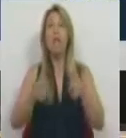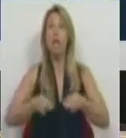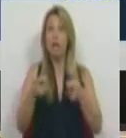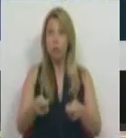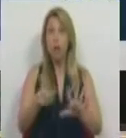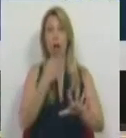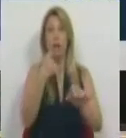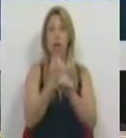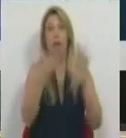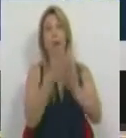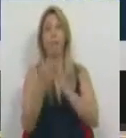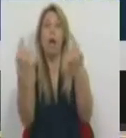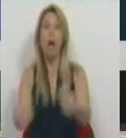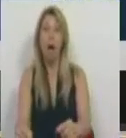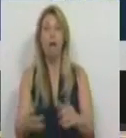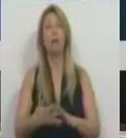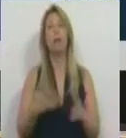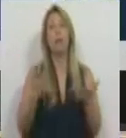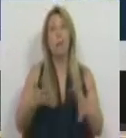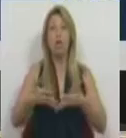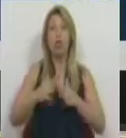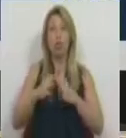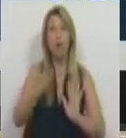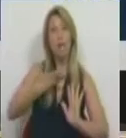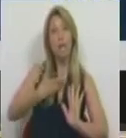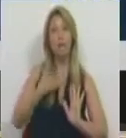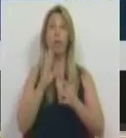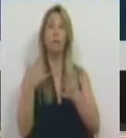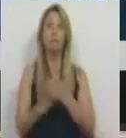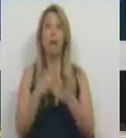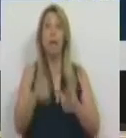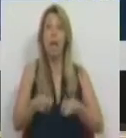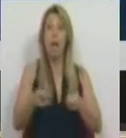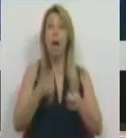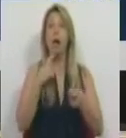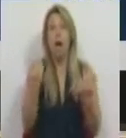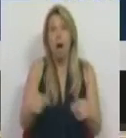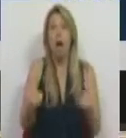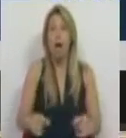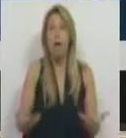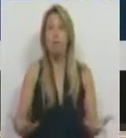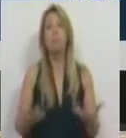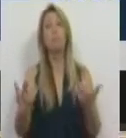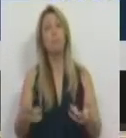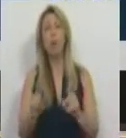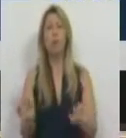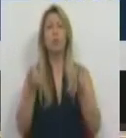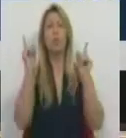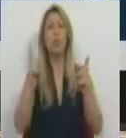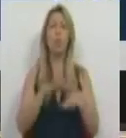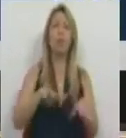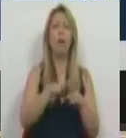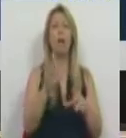há investimento sem a reestruturação das dívidas. Esta evidência não é hoje sequer restrita ao campo da esquerda ou da crítica